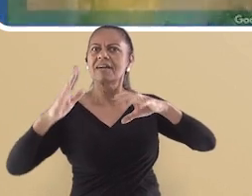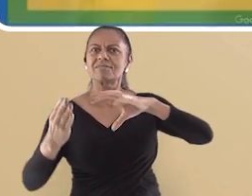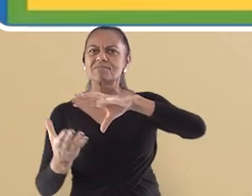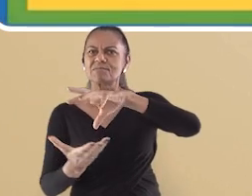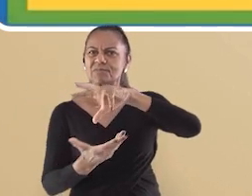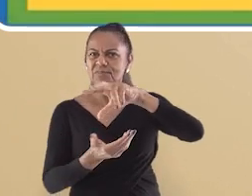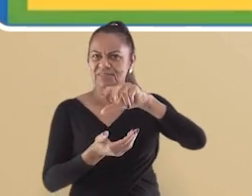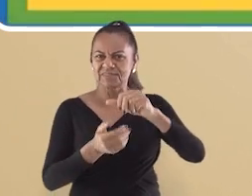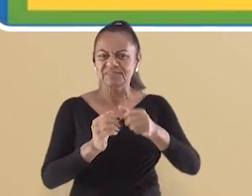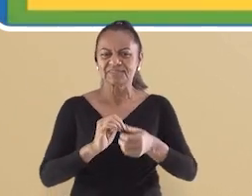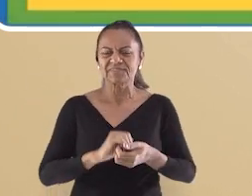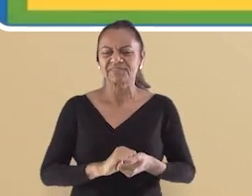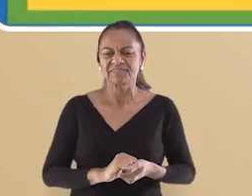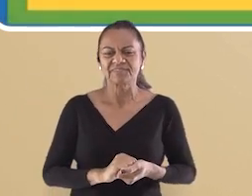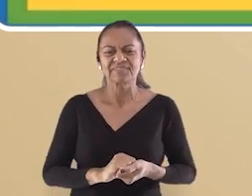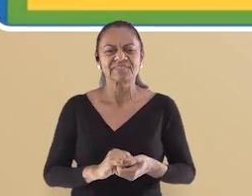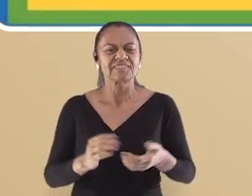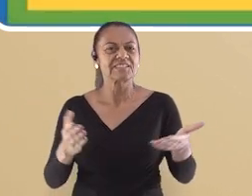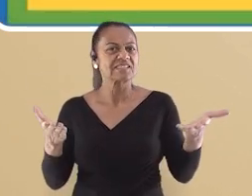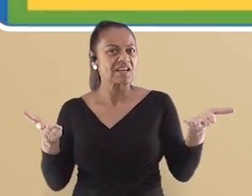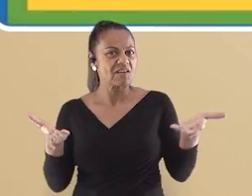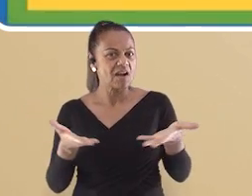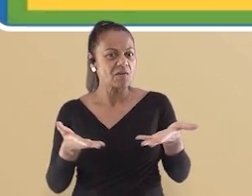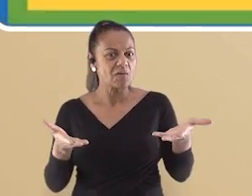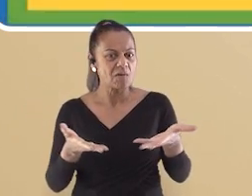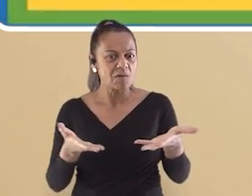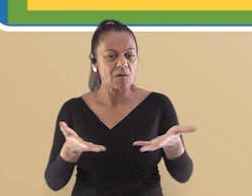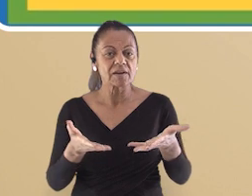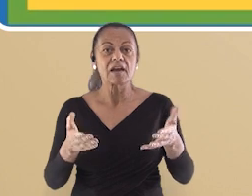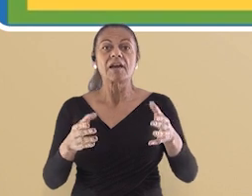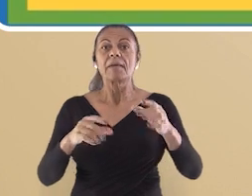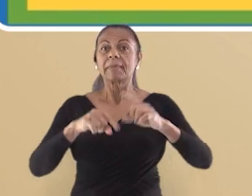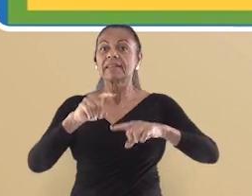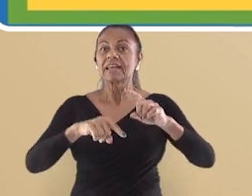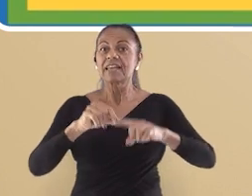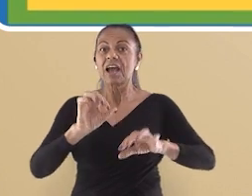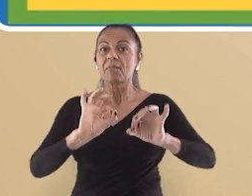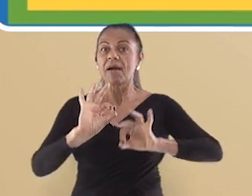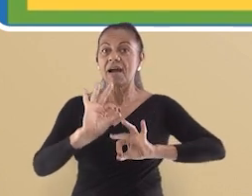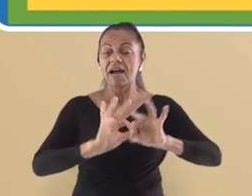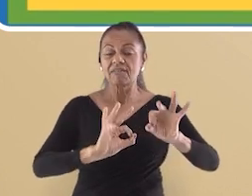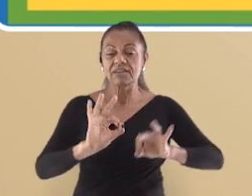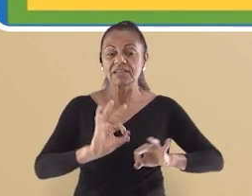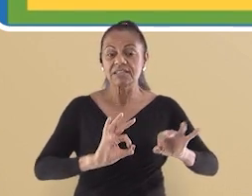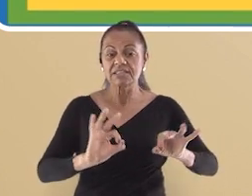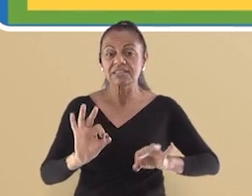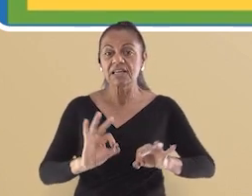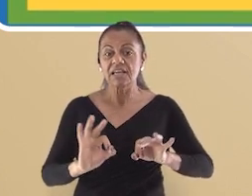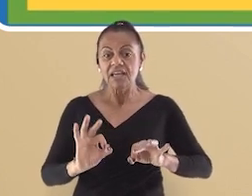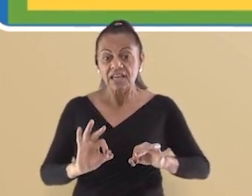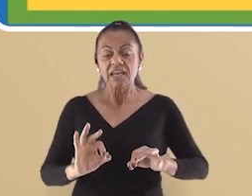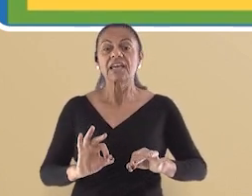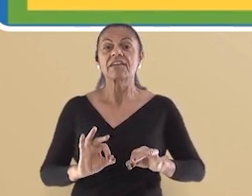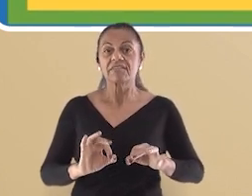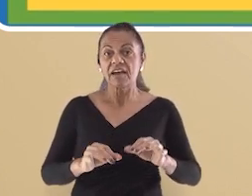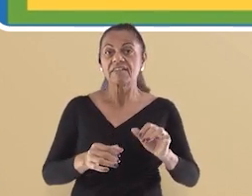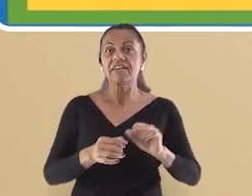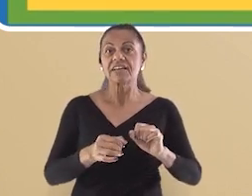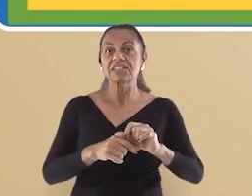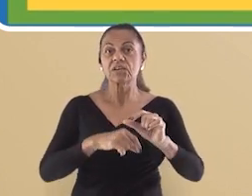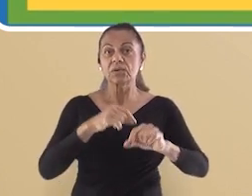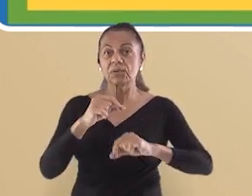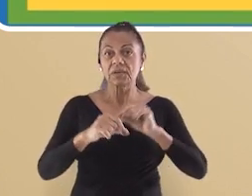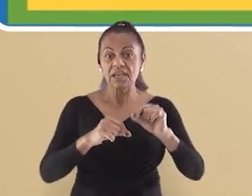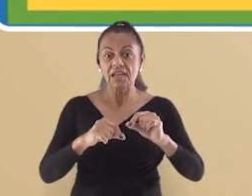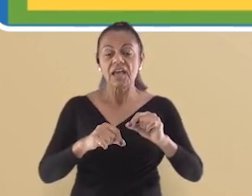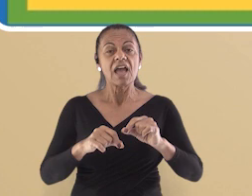é com você. Que tal simular a criação de um fóssil? Você vai precisar de um copo de farinha de trigo, meio copo de sal,